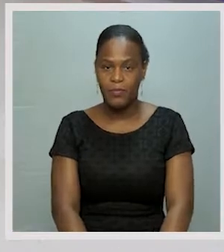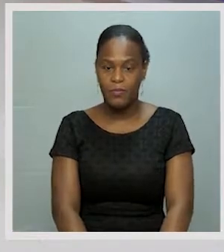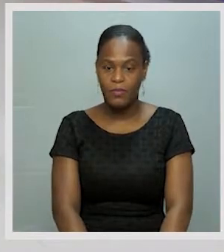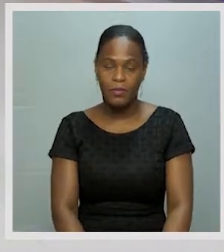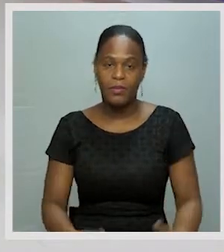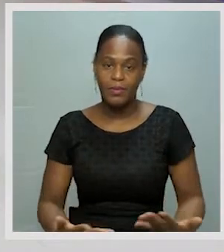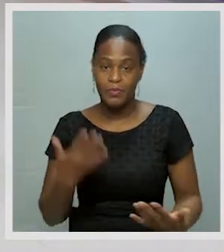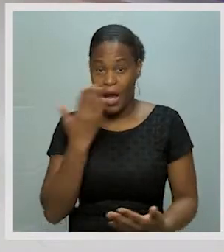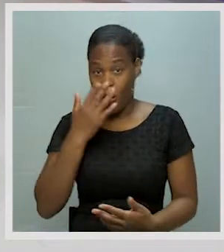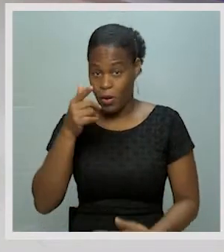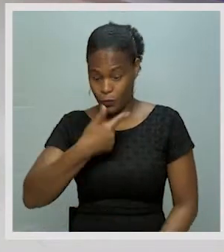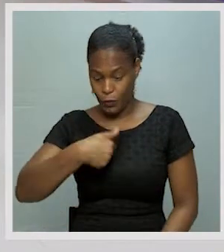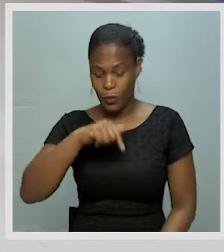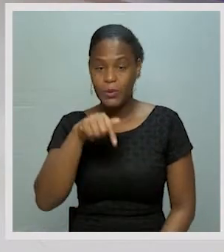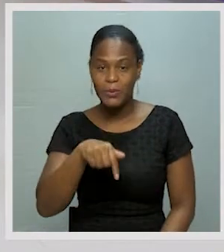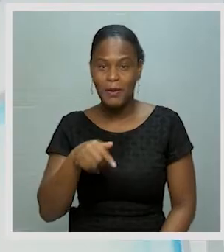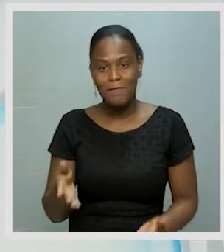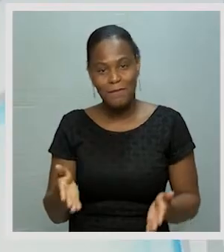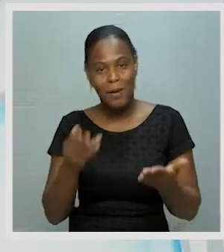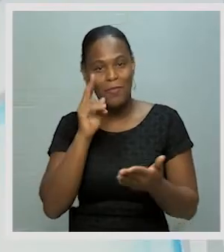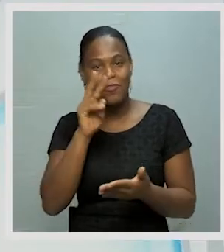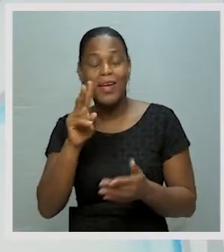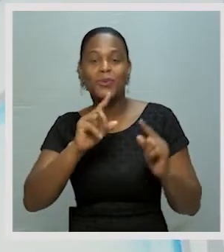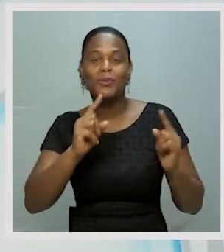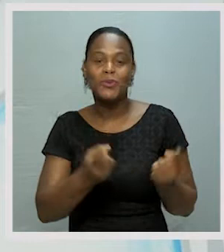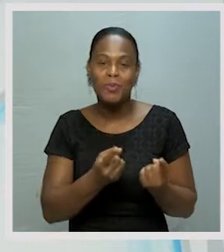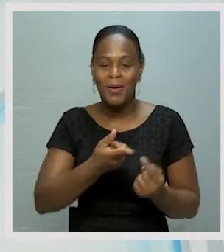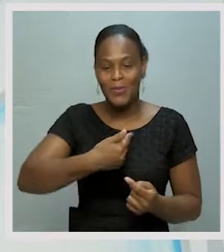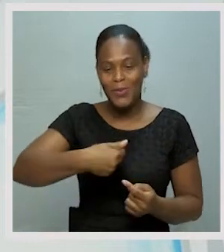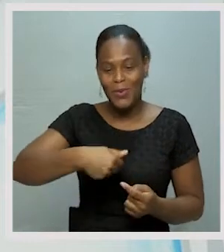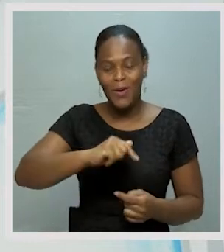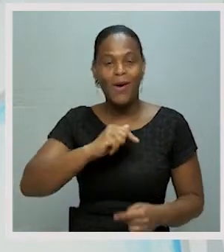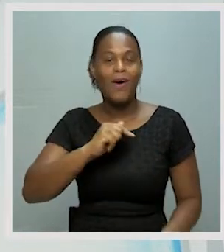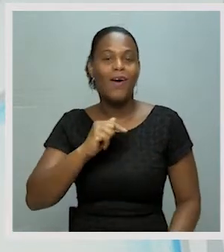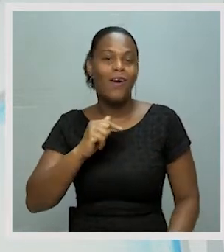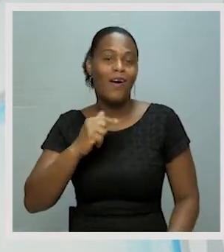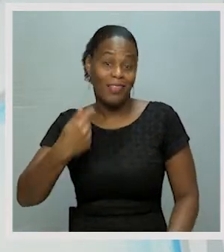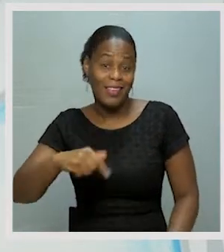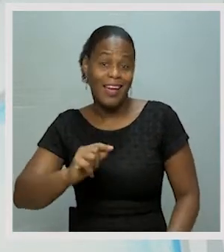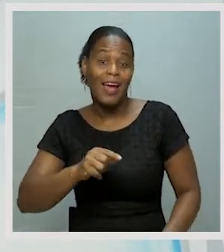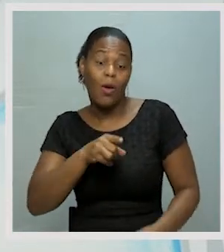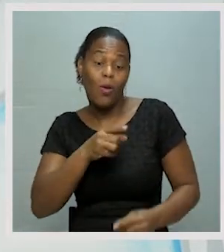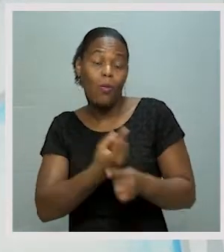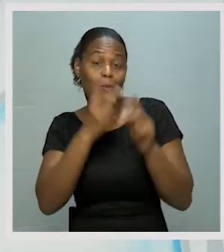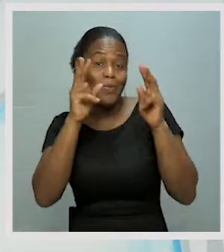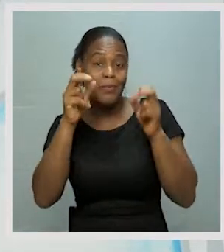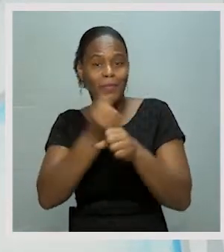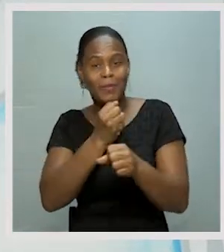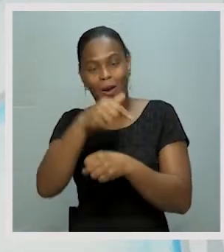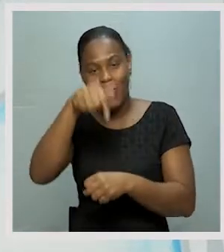Para a nossa aula de hoje, vamos ver o sumário que nós temos e aquilo que nós vamos trabalhar hoje nesta